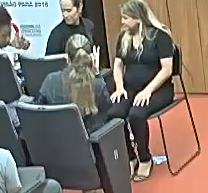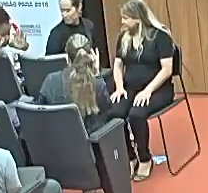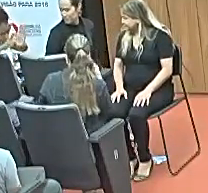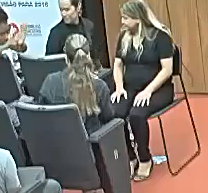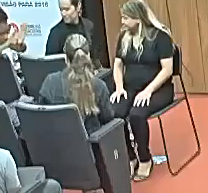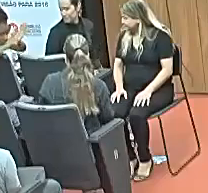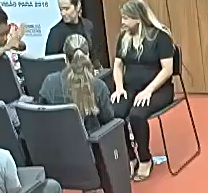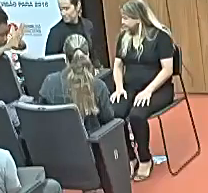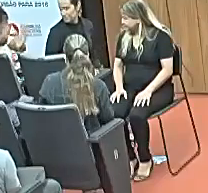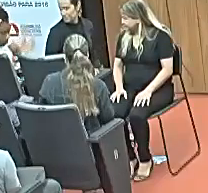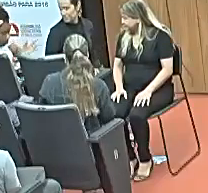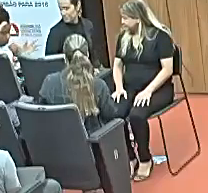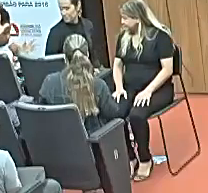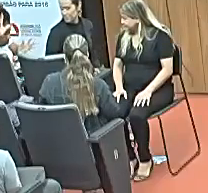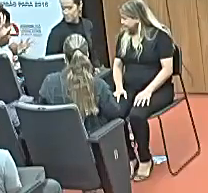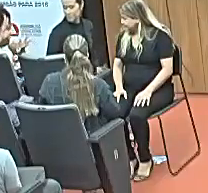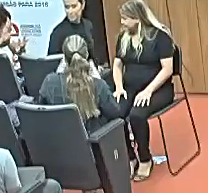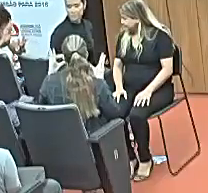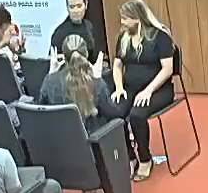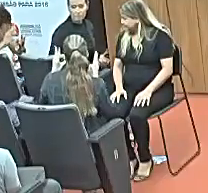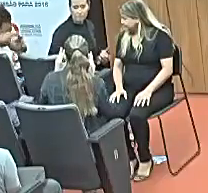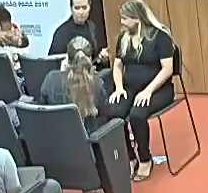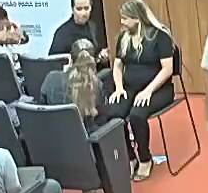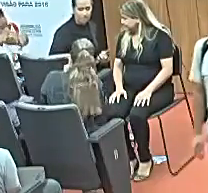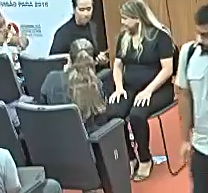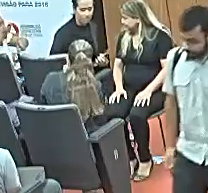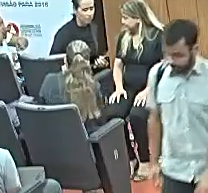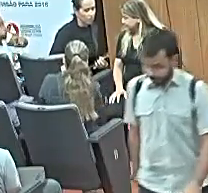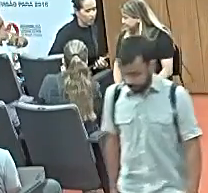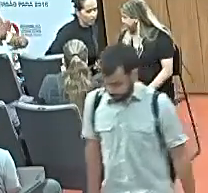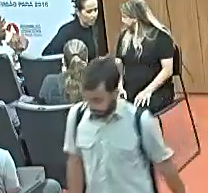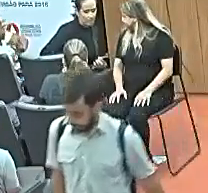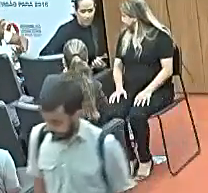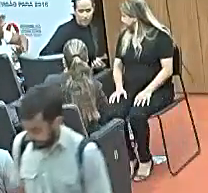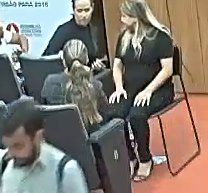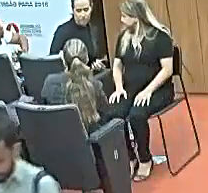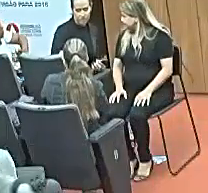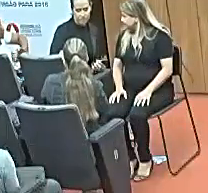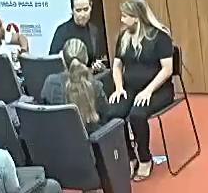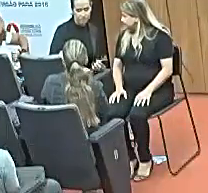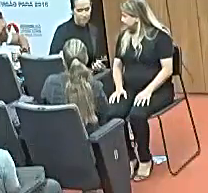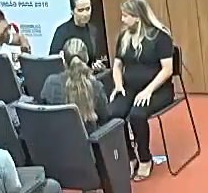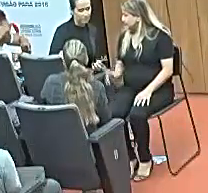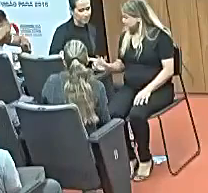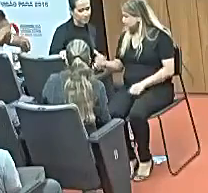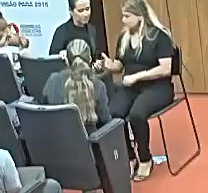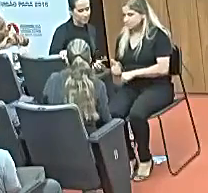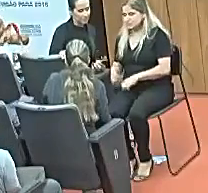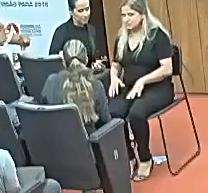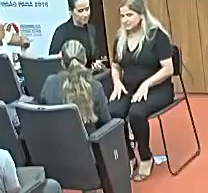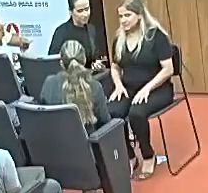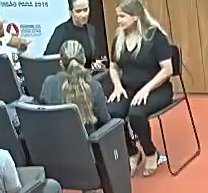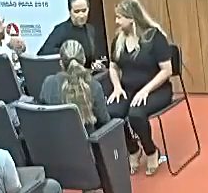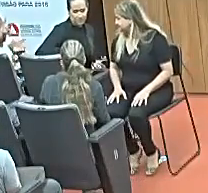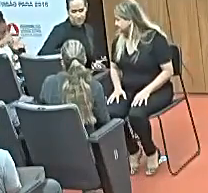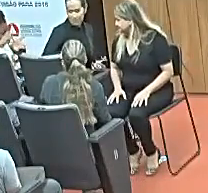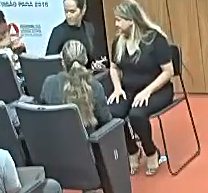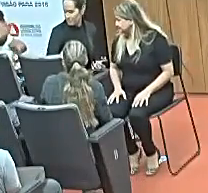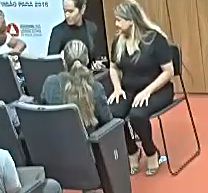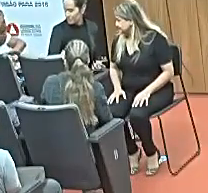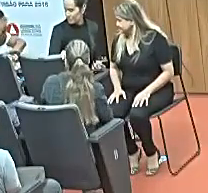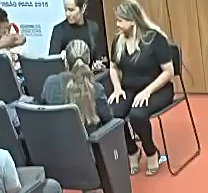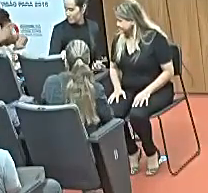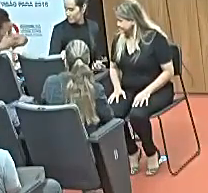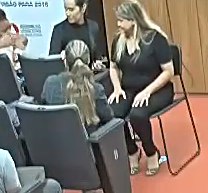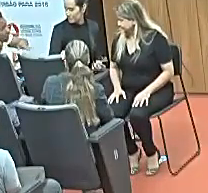nosso grupo é trabalhou no tema desenvolvimento econômico do eixo desenvolvimento produtivo científico tecnológico